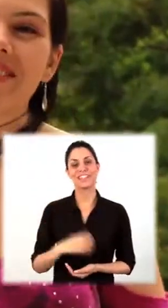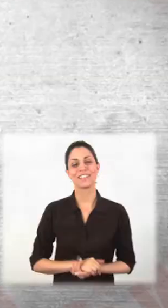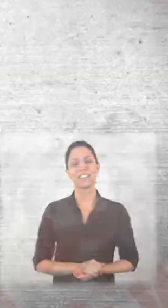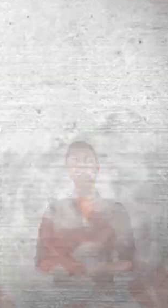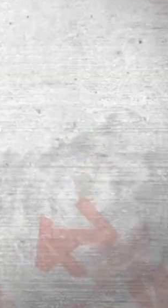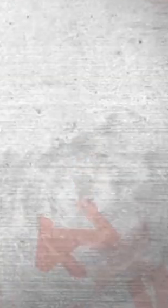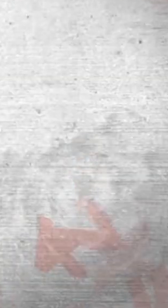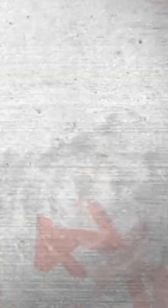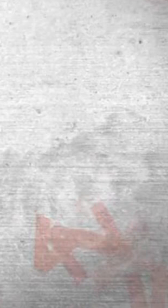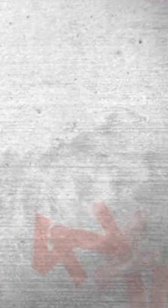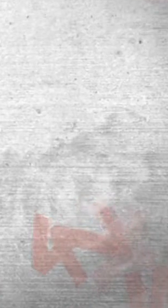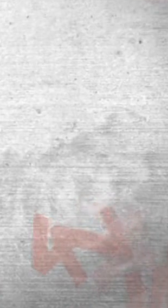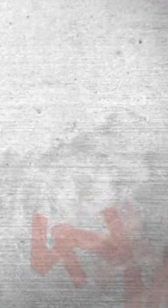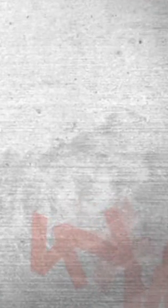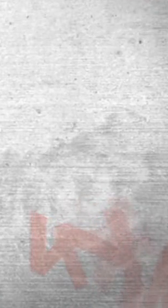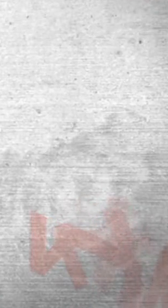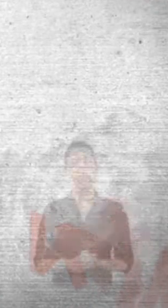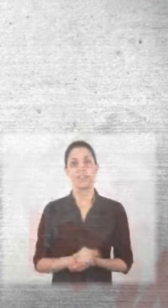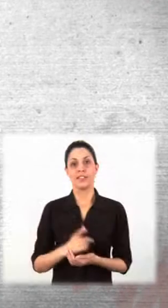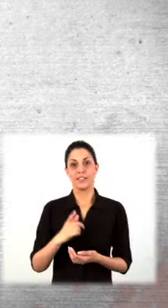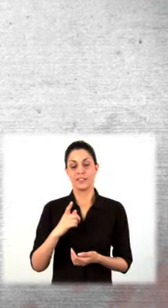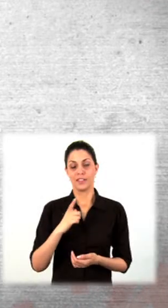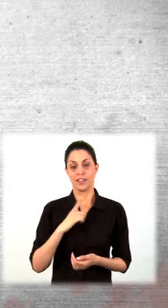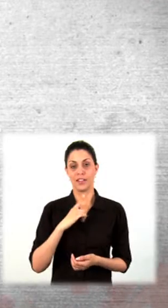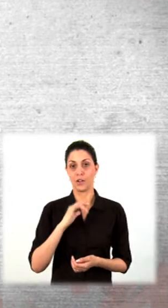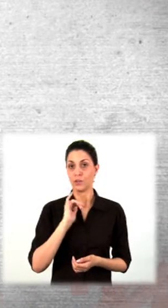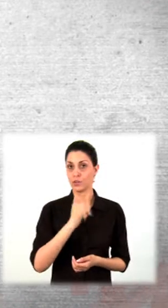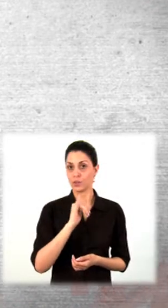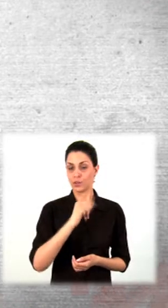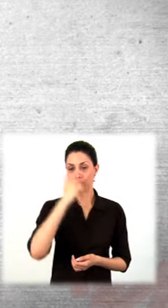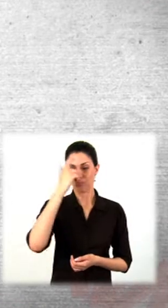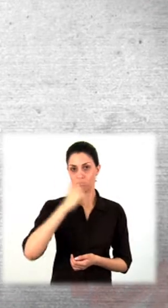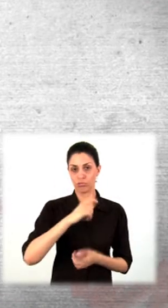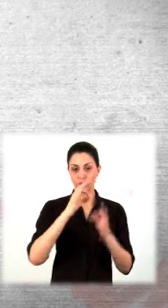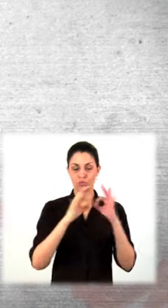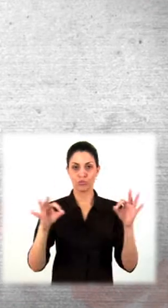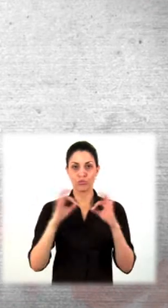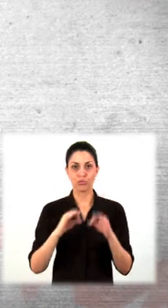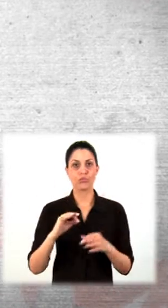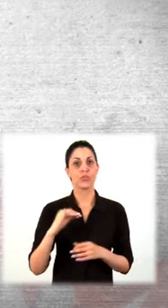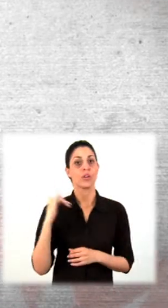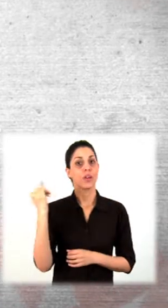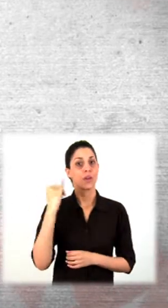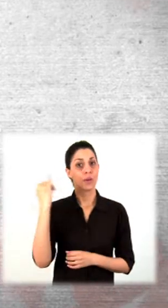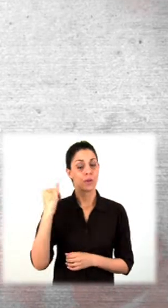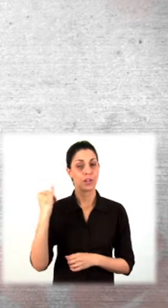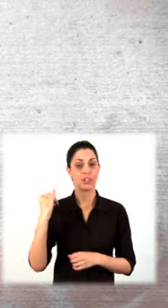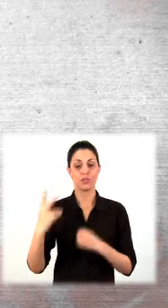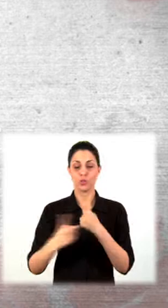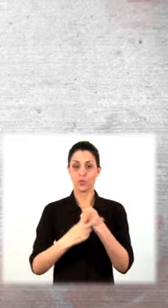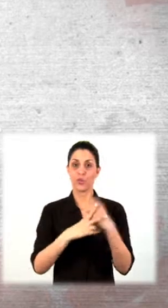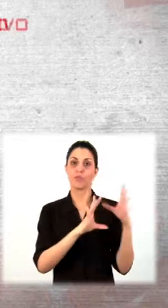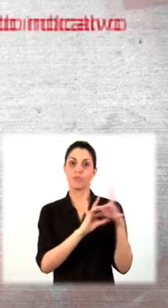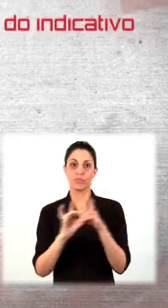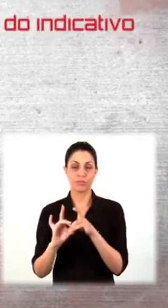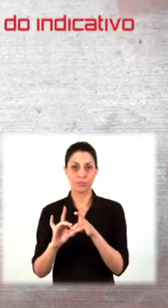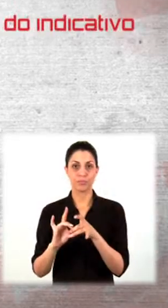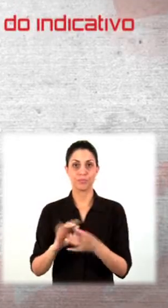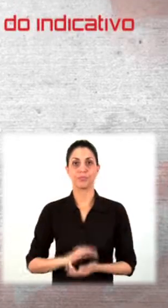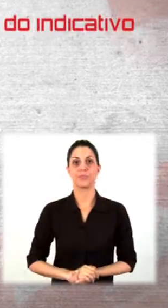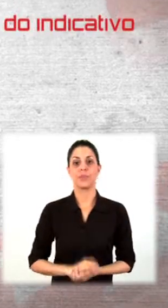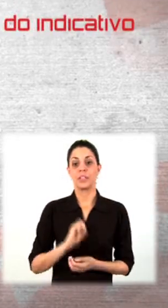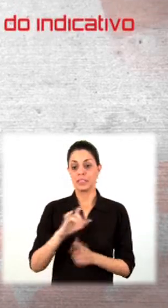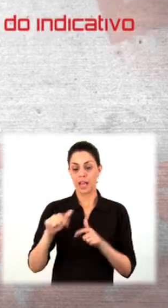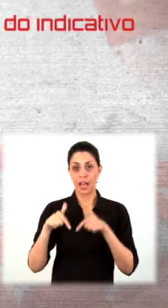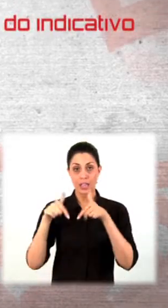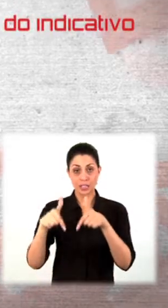bacana. A referência dos locutores no discurso é fundamental no emprego dos tempos verbais. Uma ação simultânea,